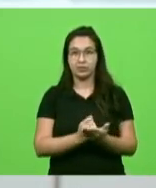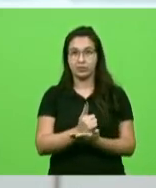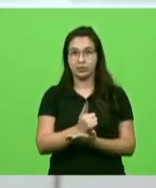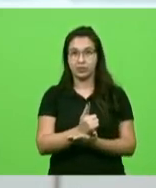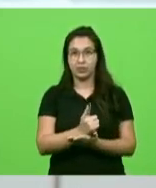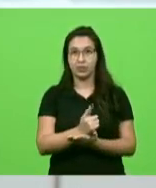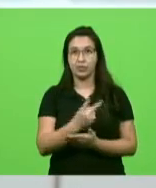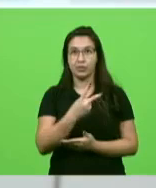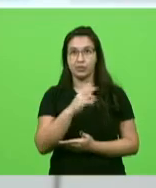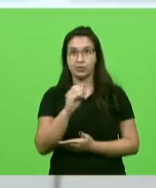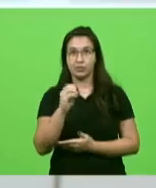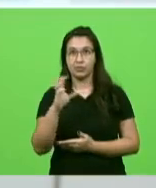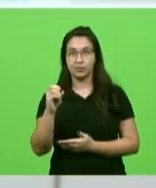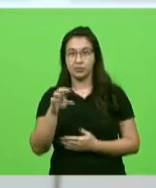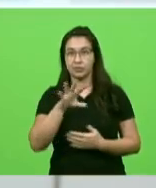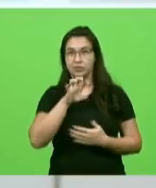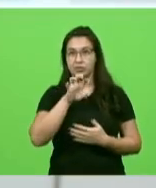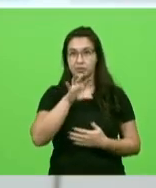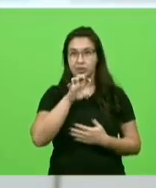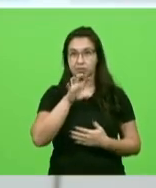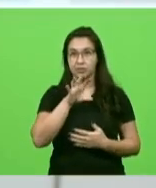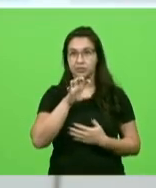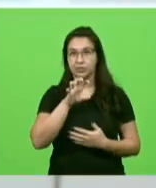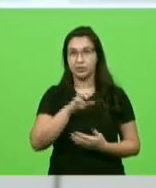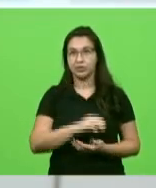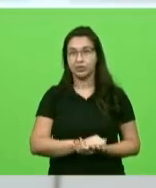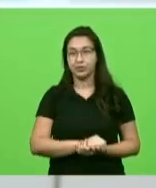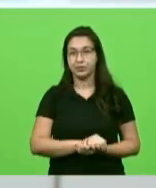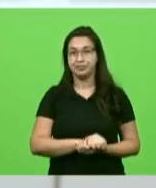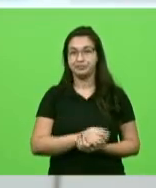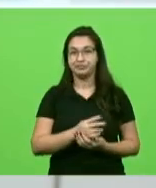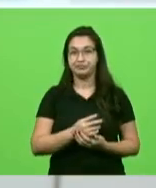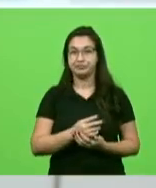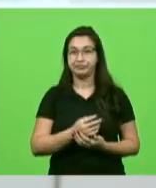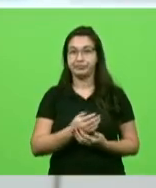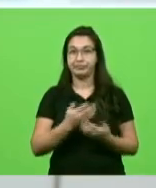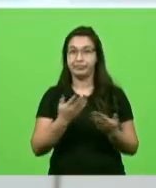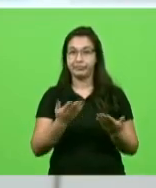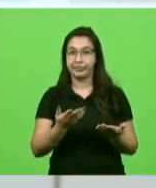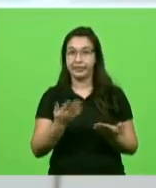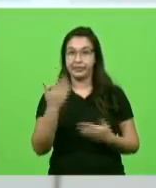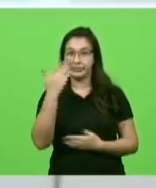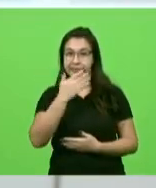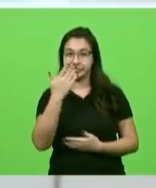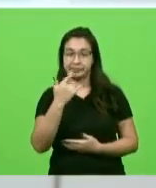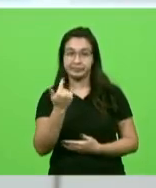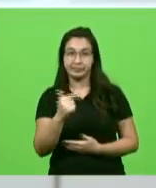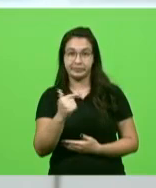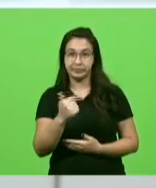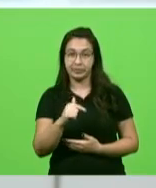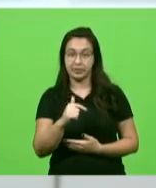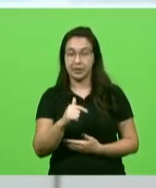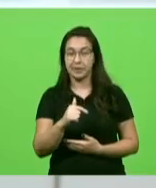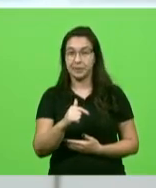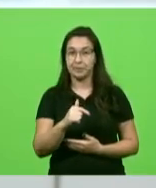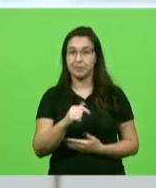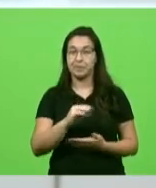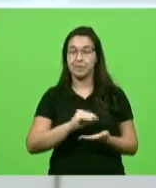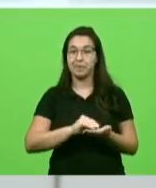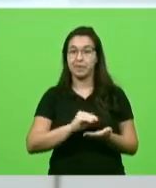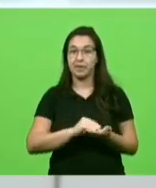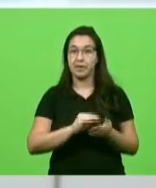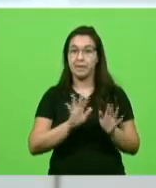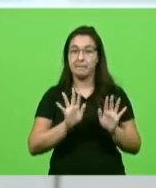nos 200 respiradores fantasma e da ausência de garantias a